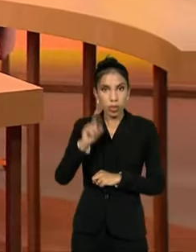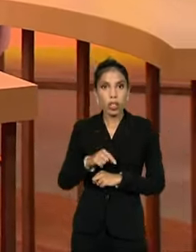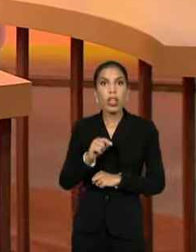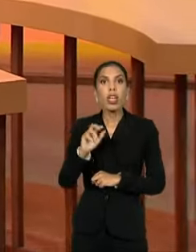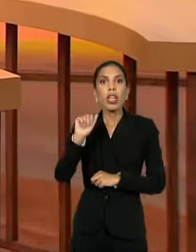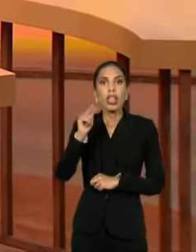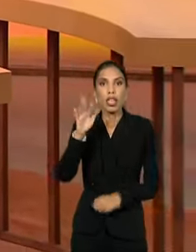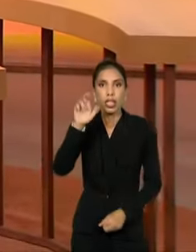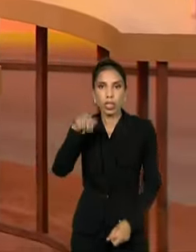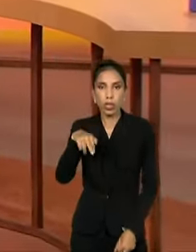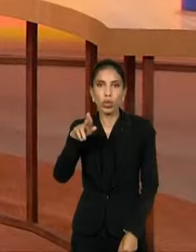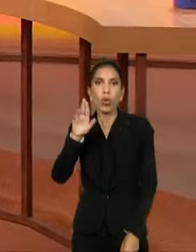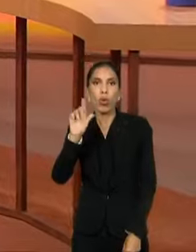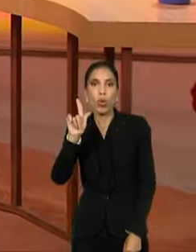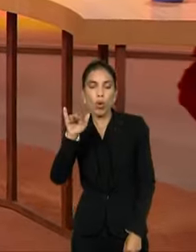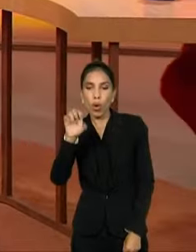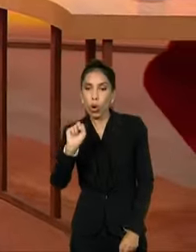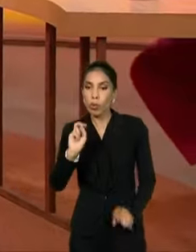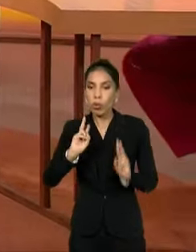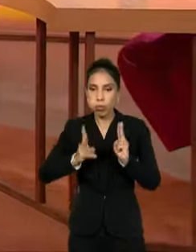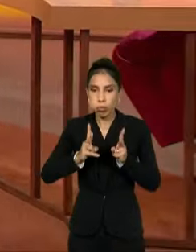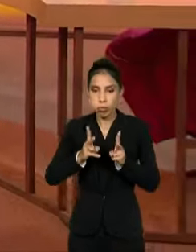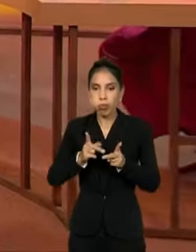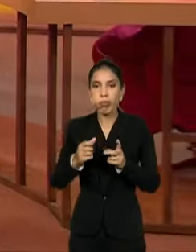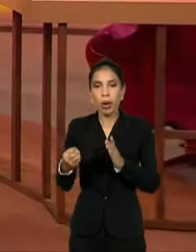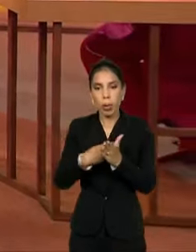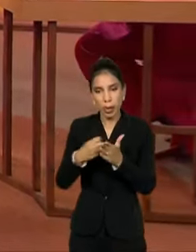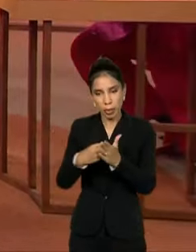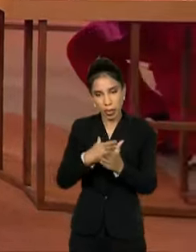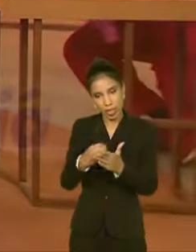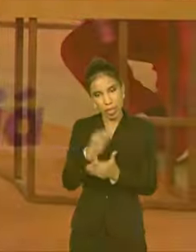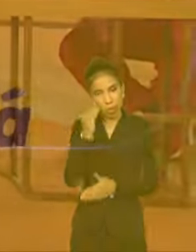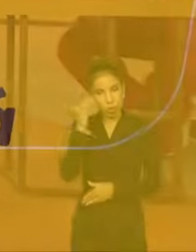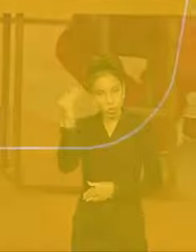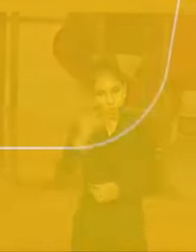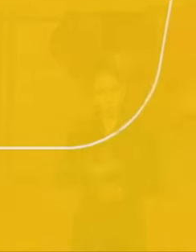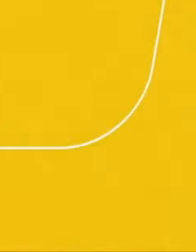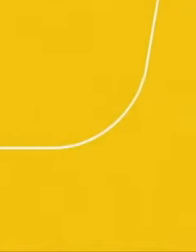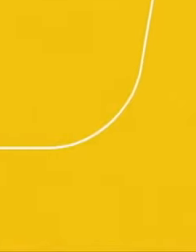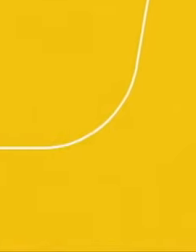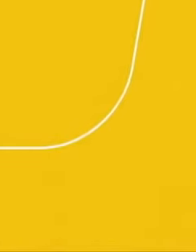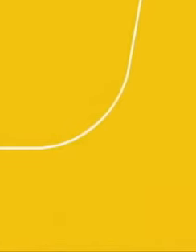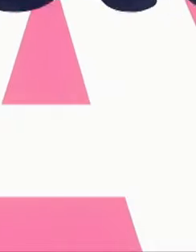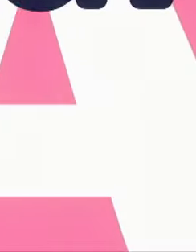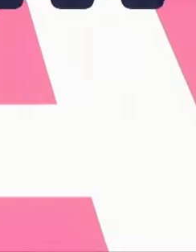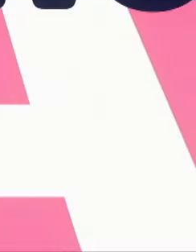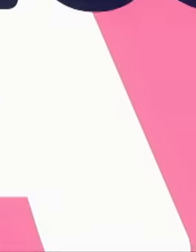Não sai daí e manda suas mensagens, por favor. Beijo.